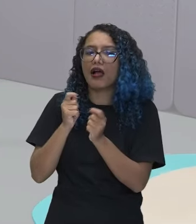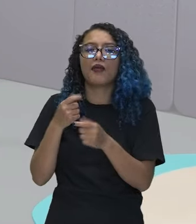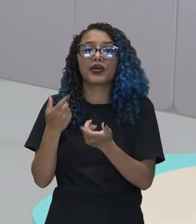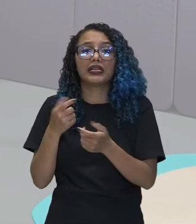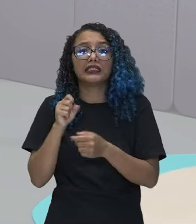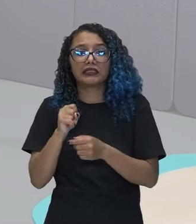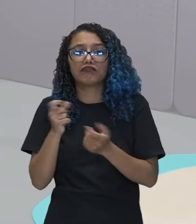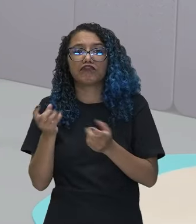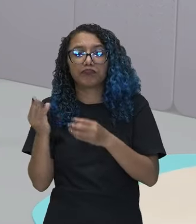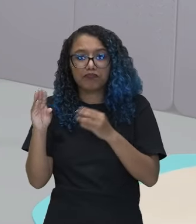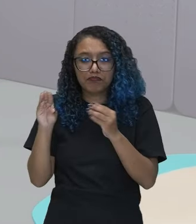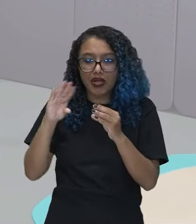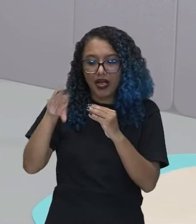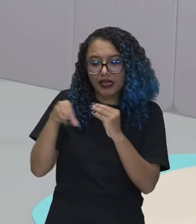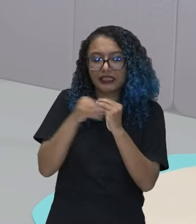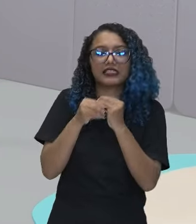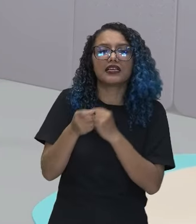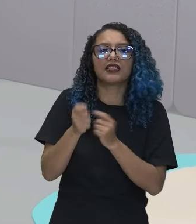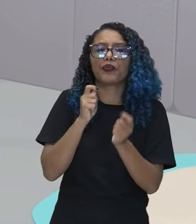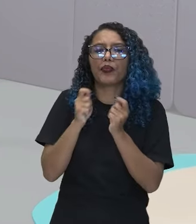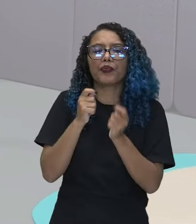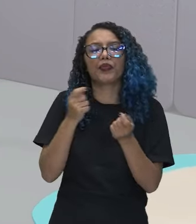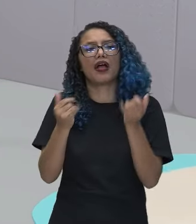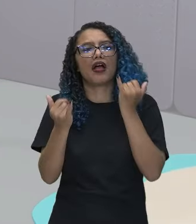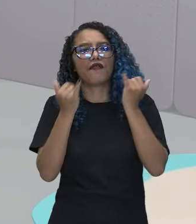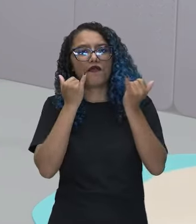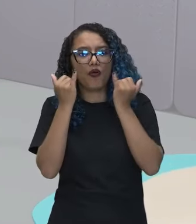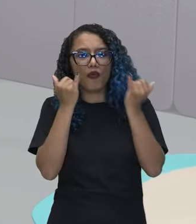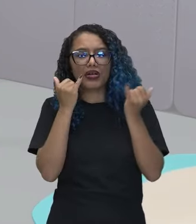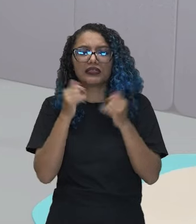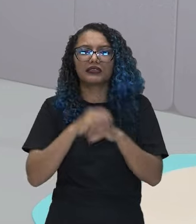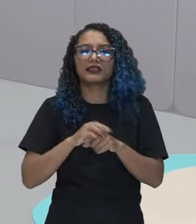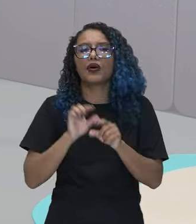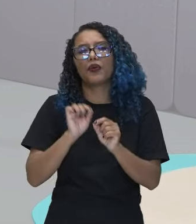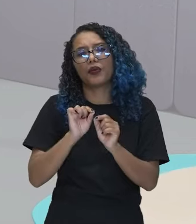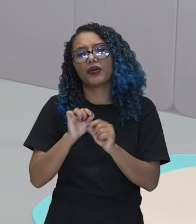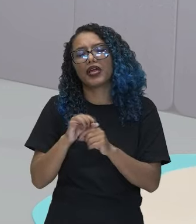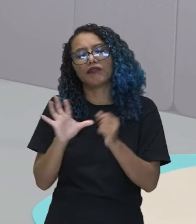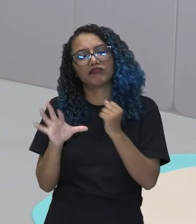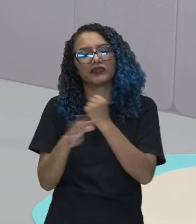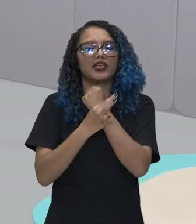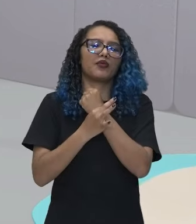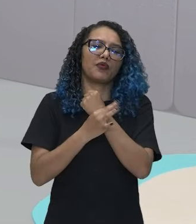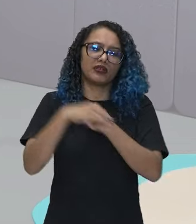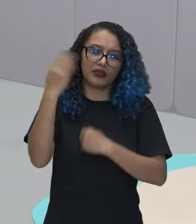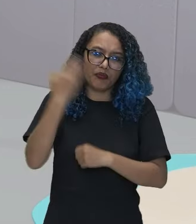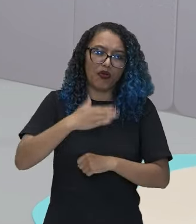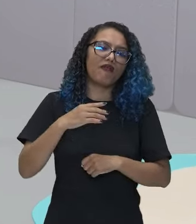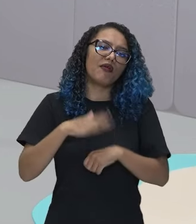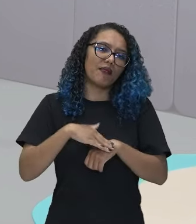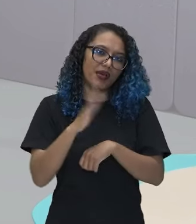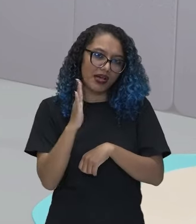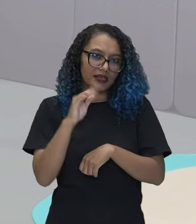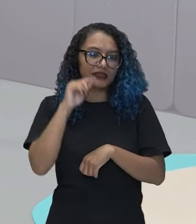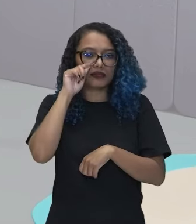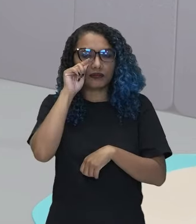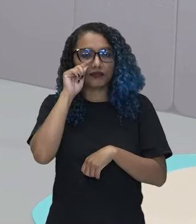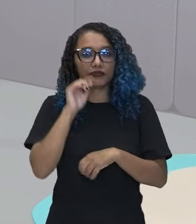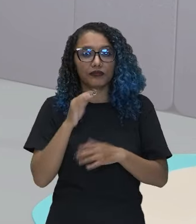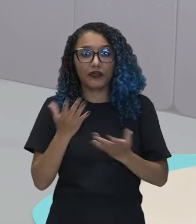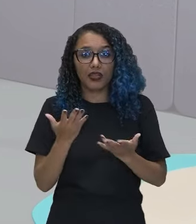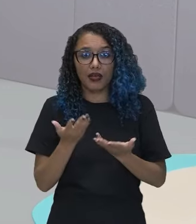entrevistas, traz os dados, dá mais credibilidade. E como a reportagem ela é